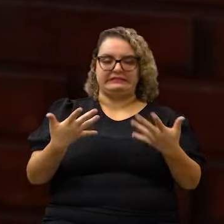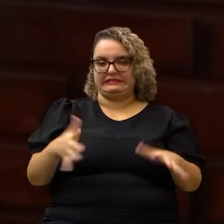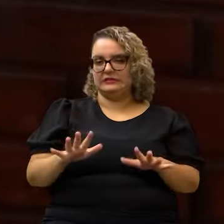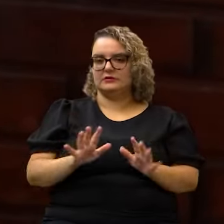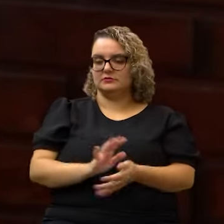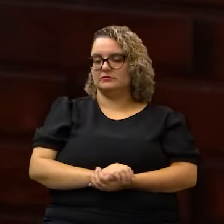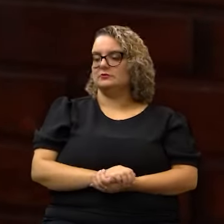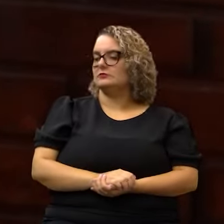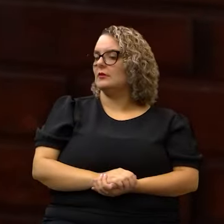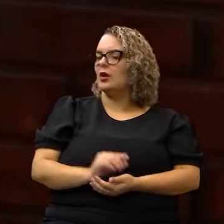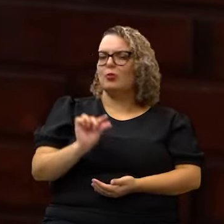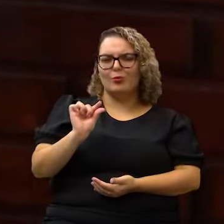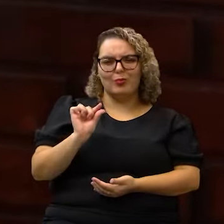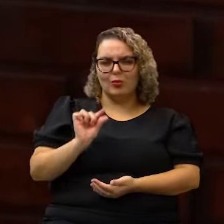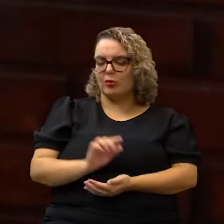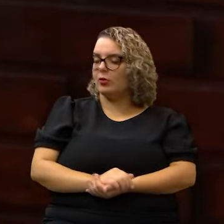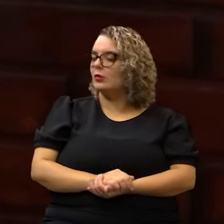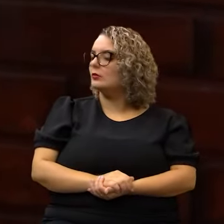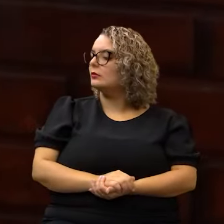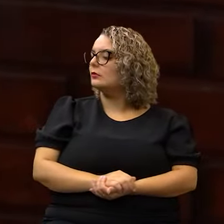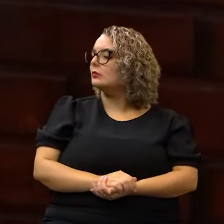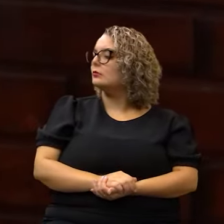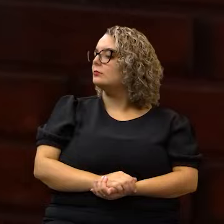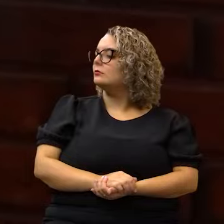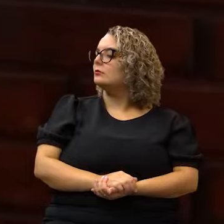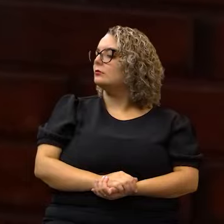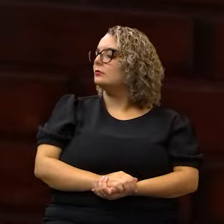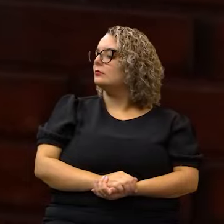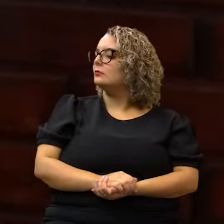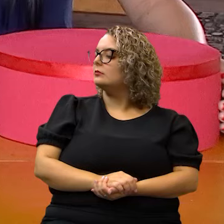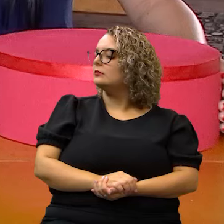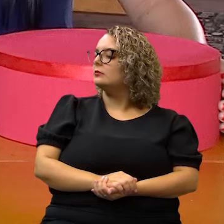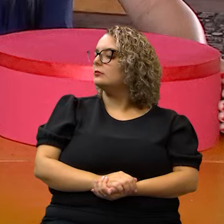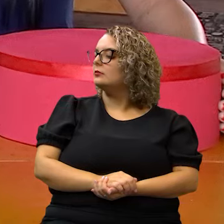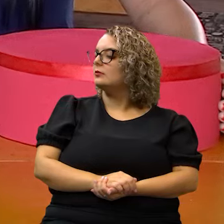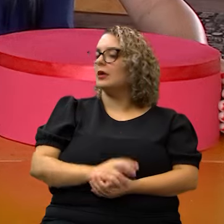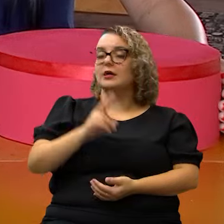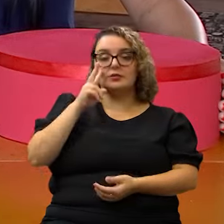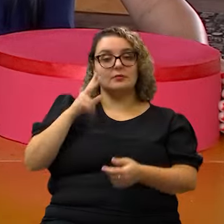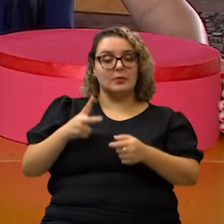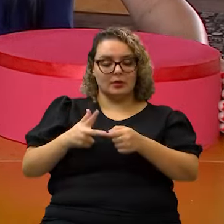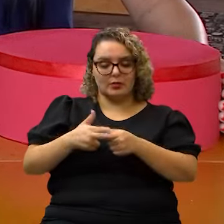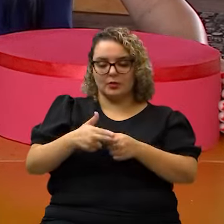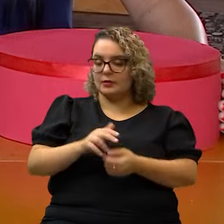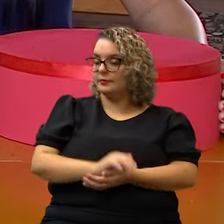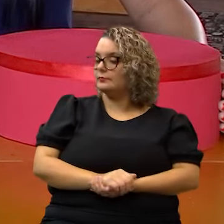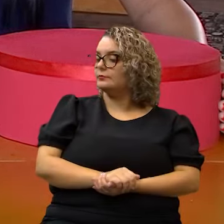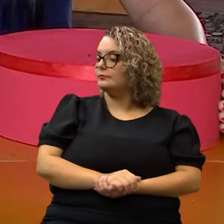Ó. Dá acertadinho aqui. Você já vê a medida para cortar aqui.